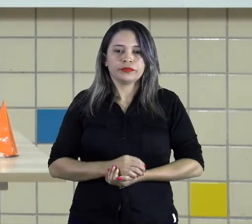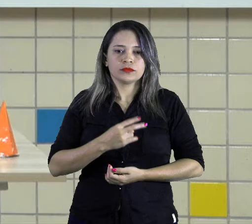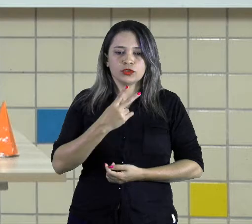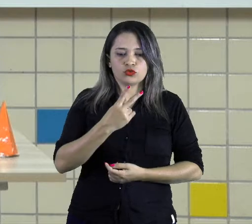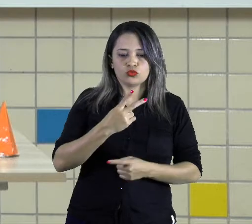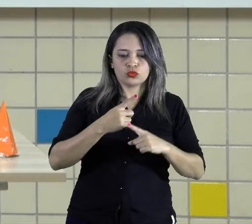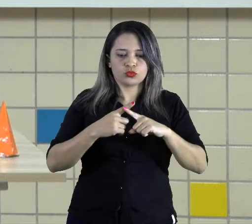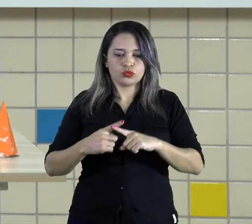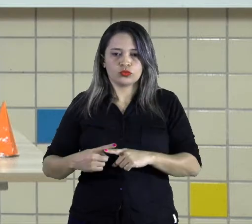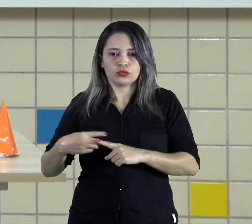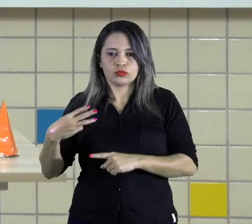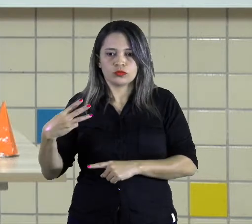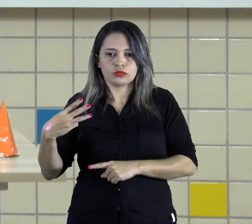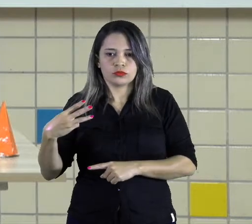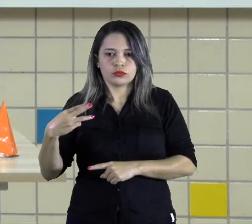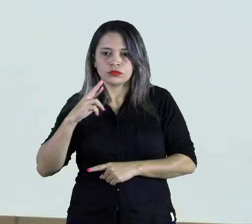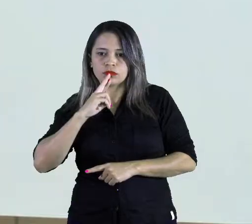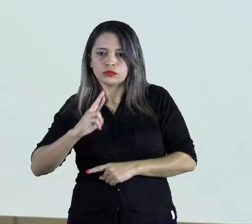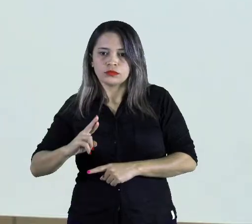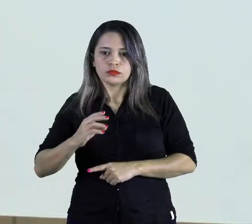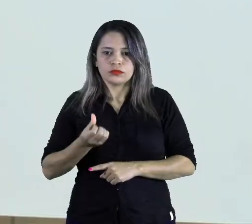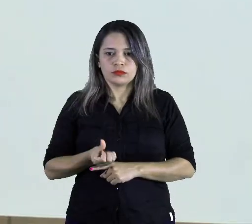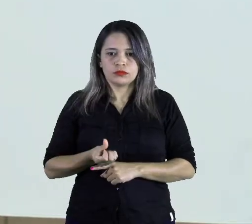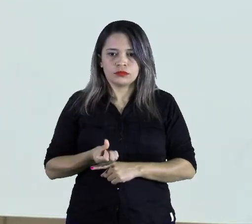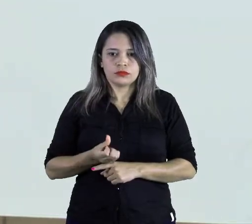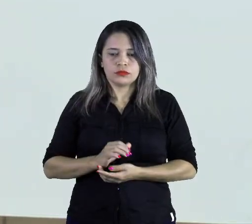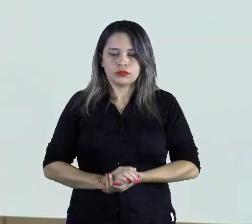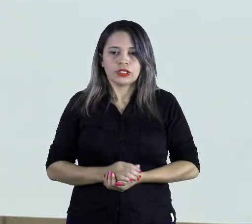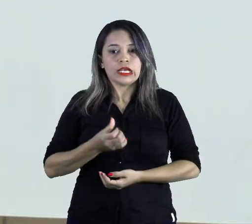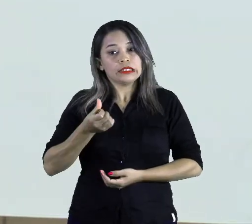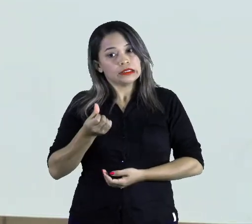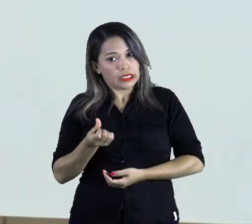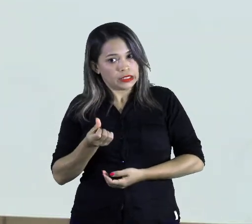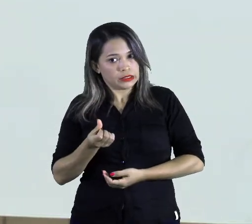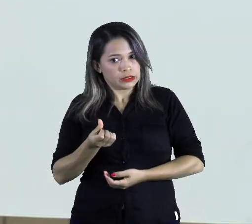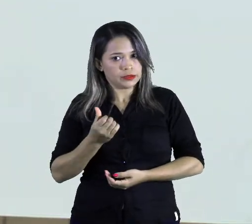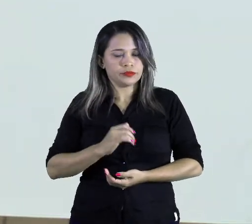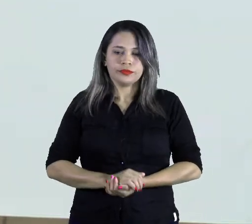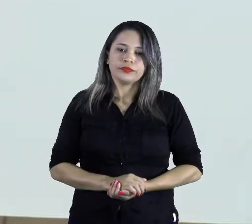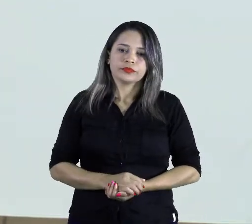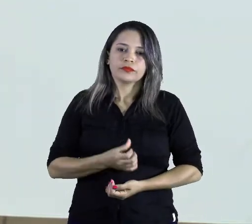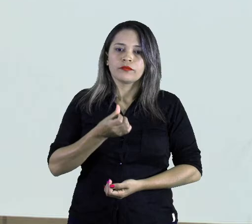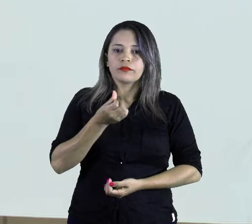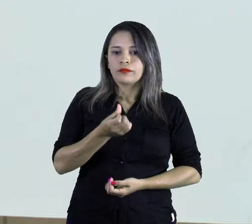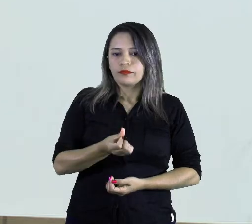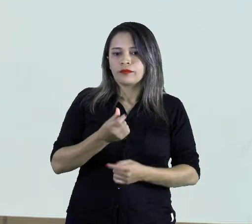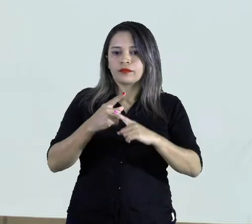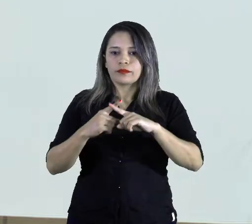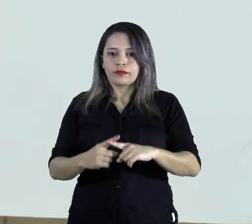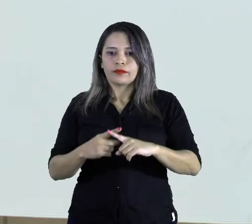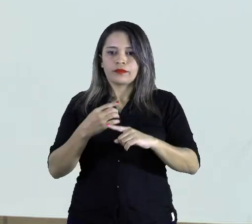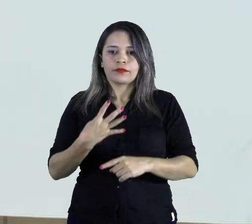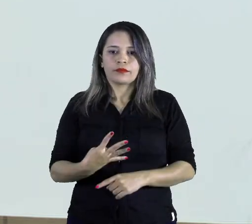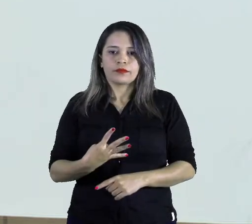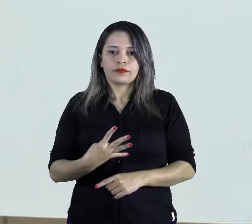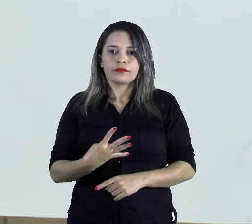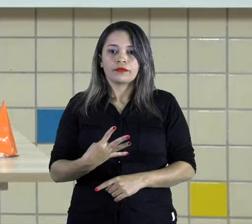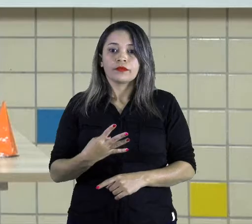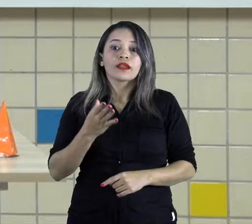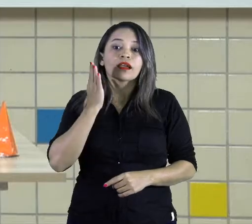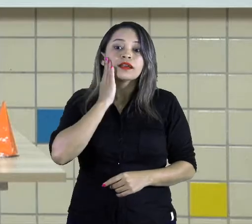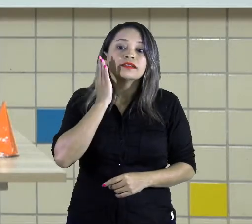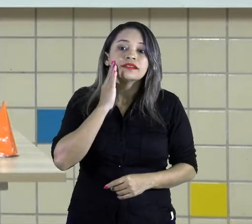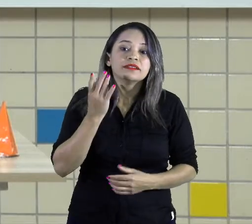2 vezes 3, 6, né? 6. Então, 6 vezes 4, quem vai